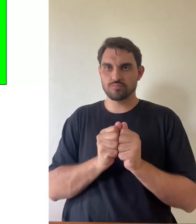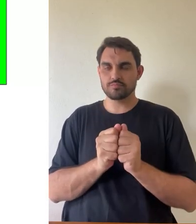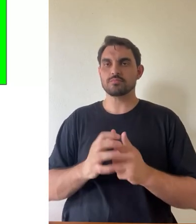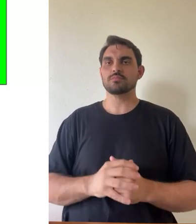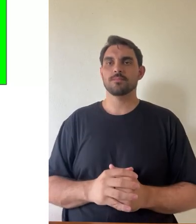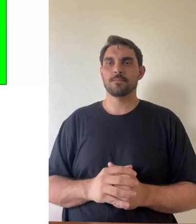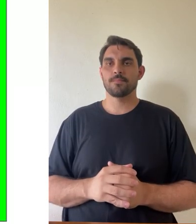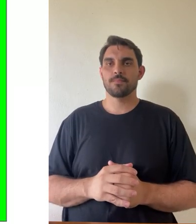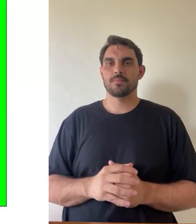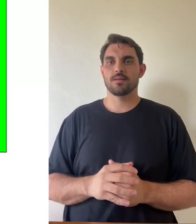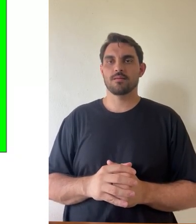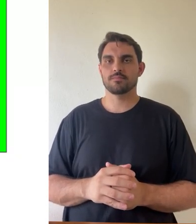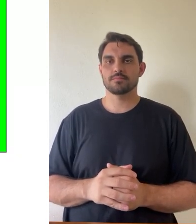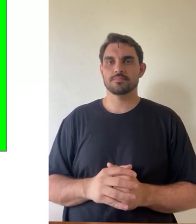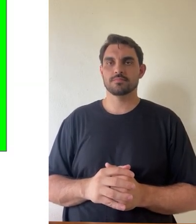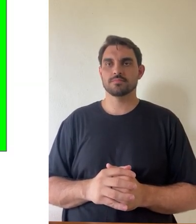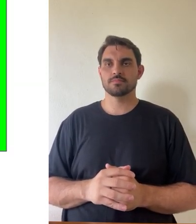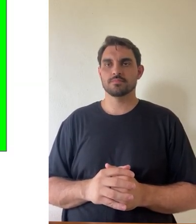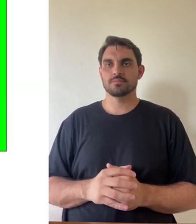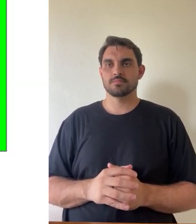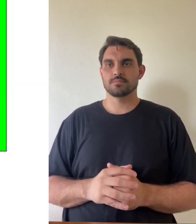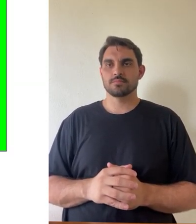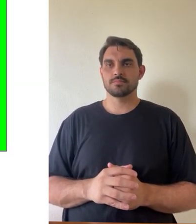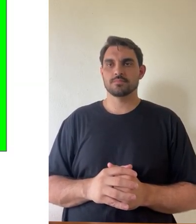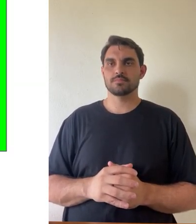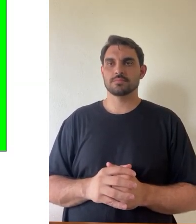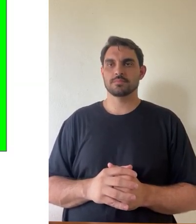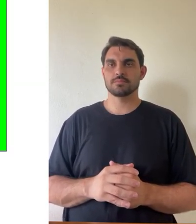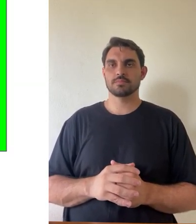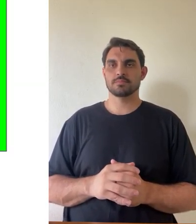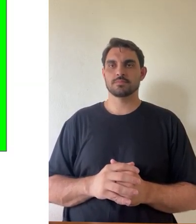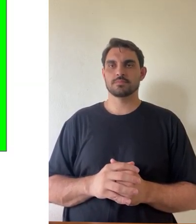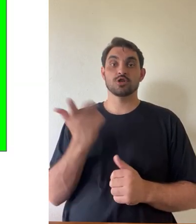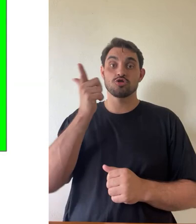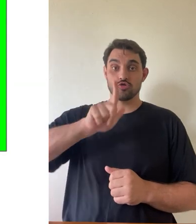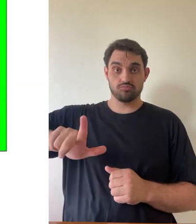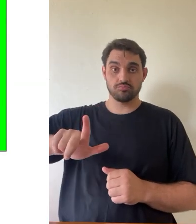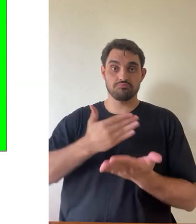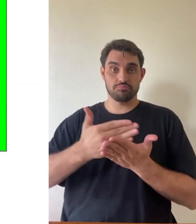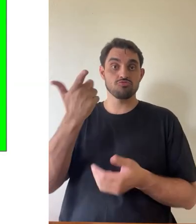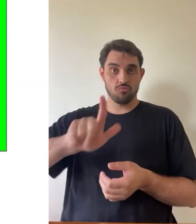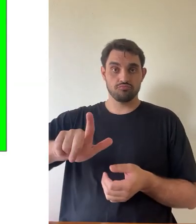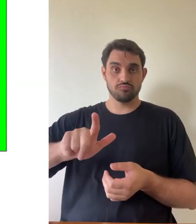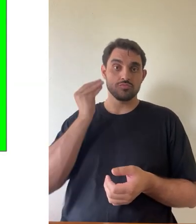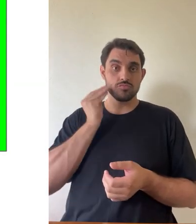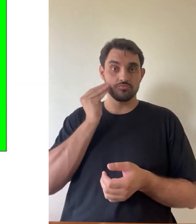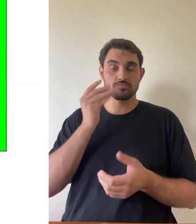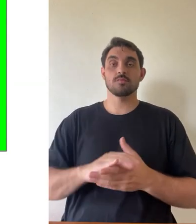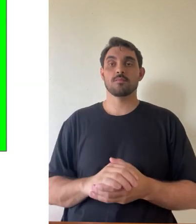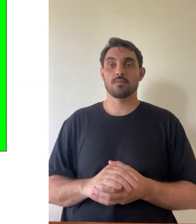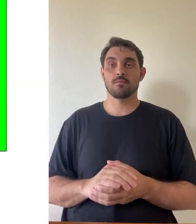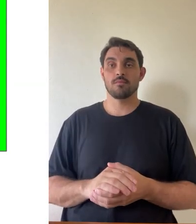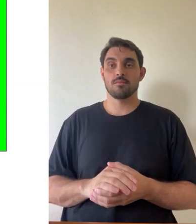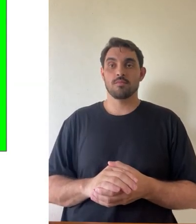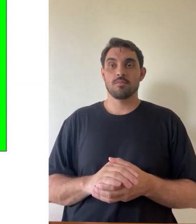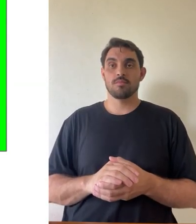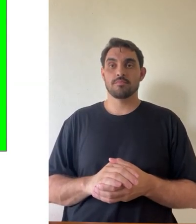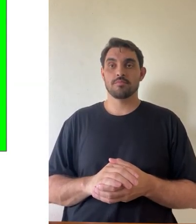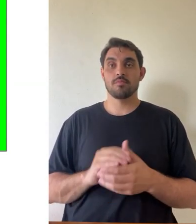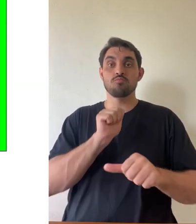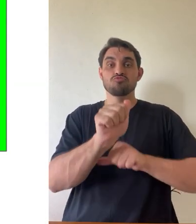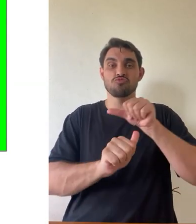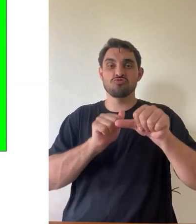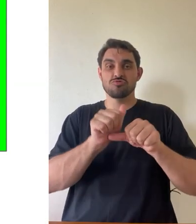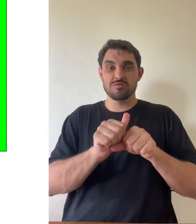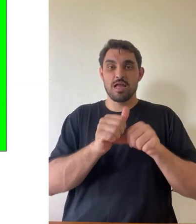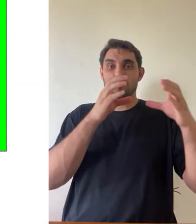Vamos retomar a simulação. Então, vou aqui reiniciar, tá? E vou mudar o valor da posição